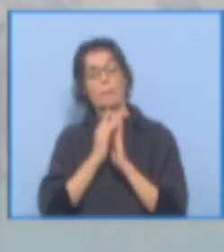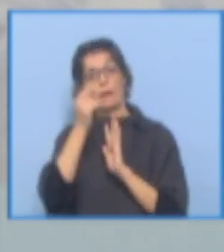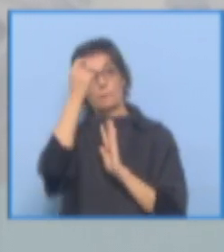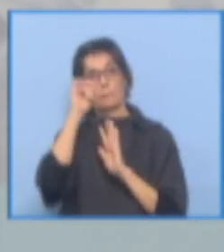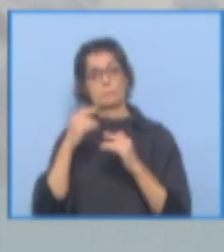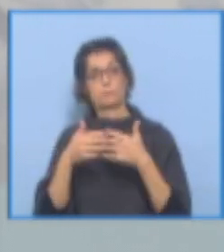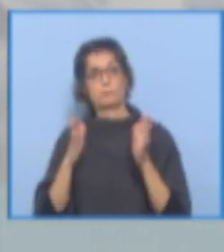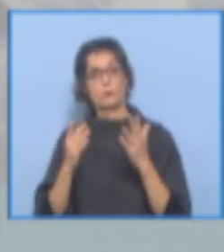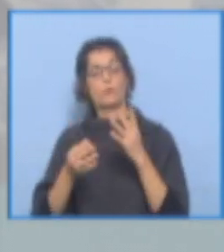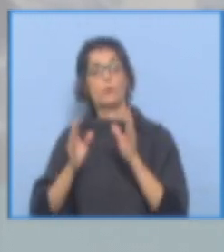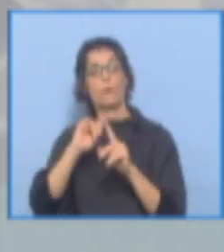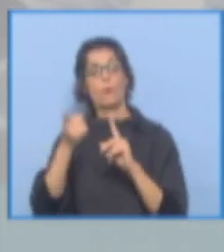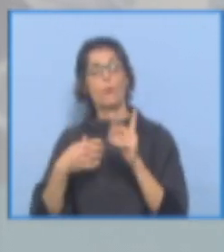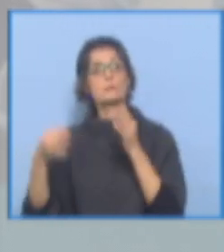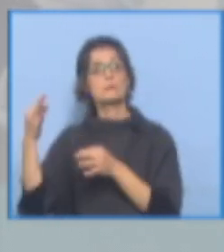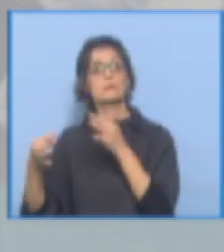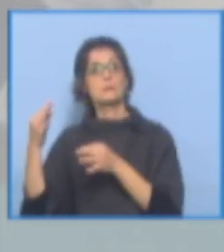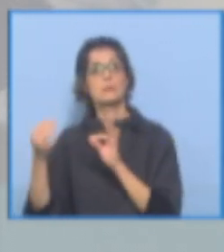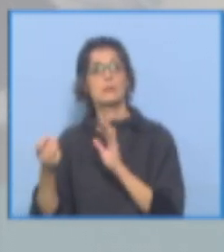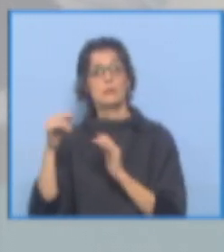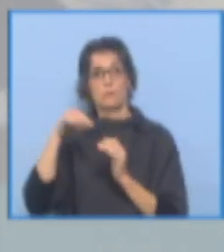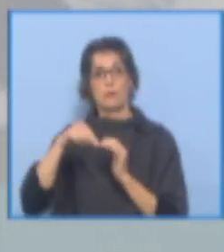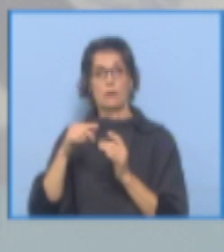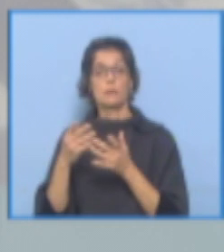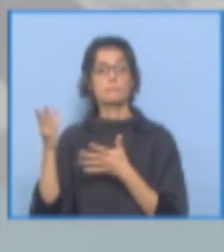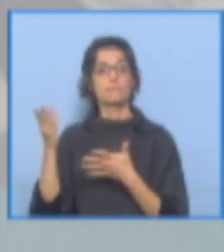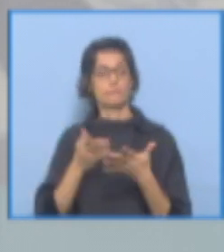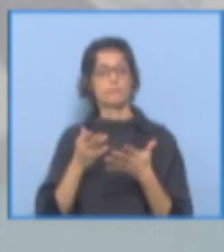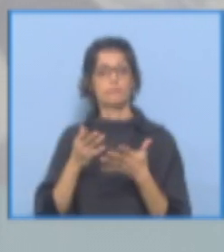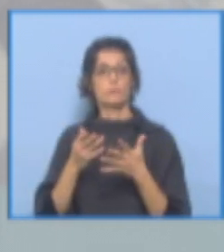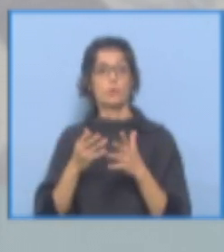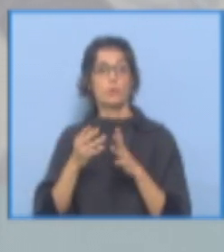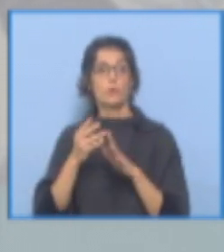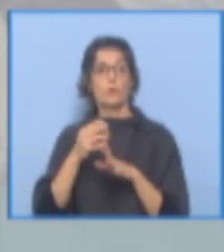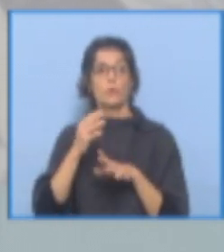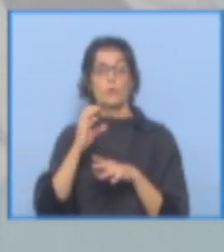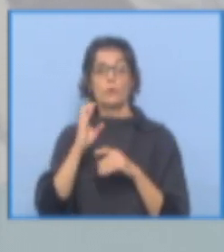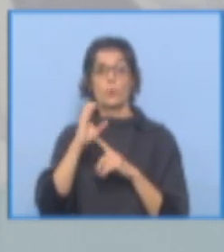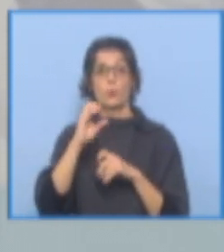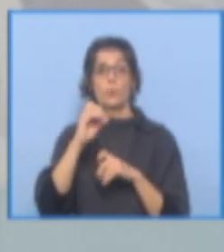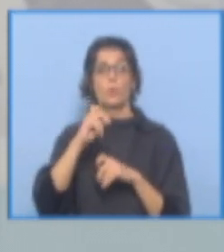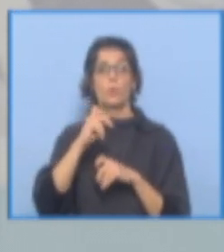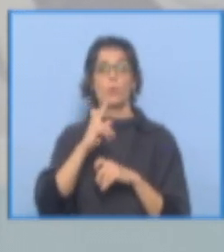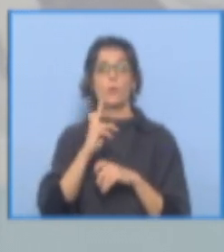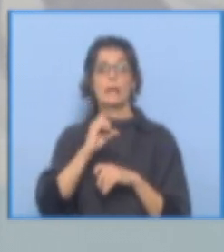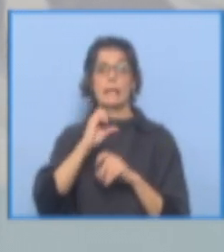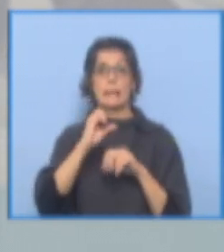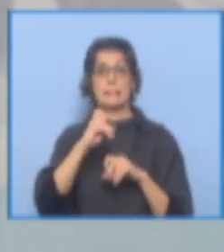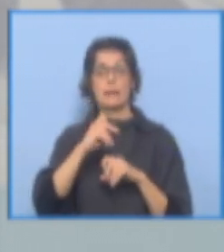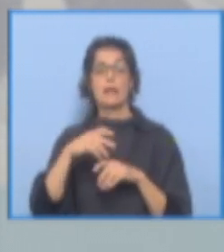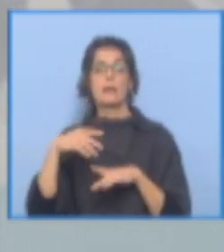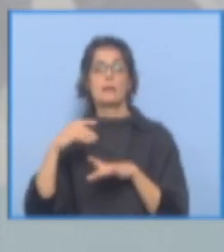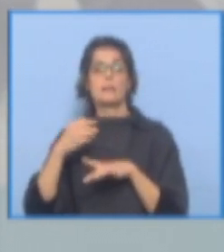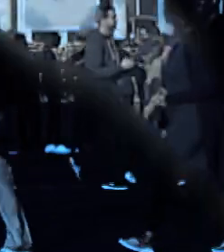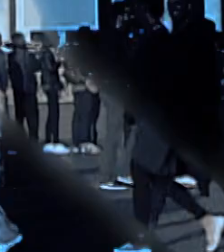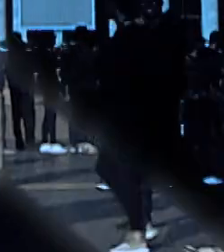judicial e vai merecer análise de Graça Franco, que está hoje connosco. Primeiro, o destaque para outras notícias, nomeadamente a Semana do Papa